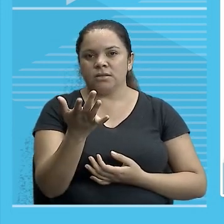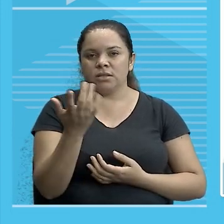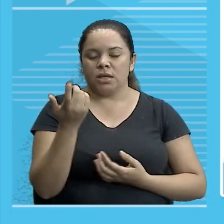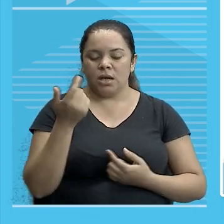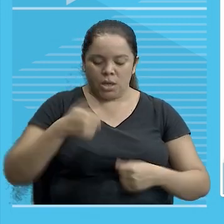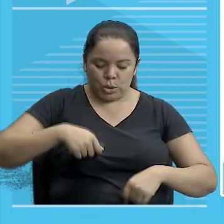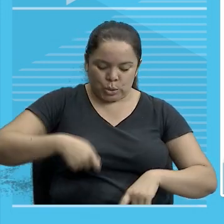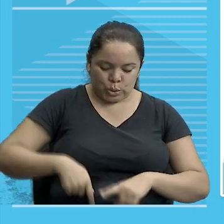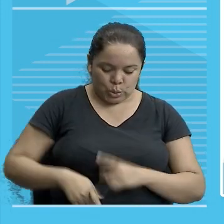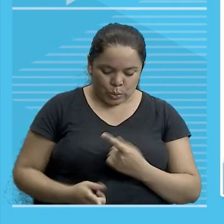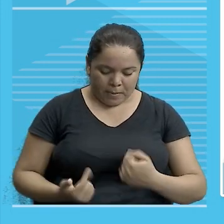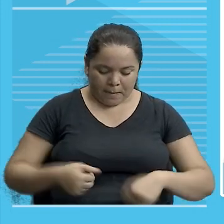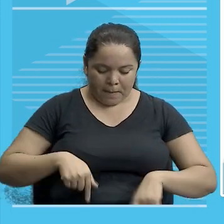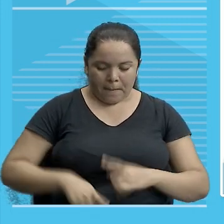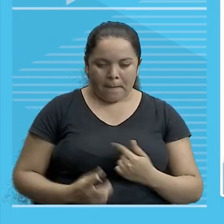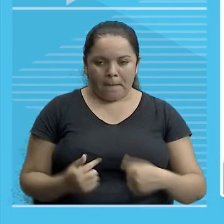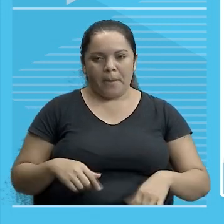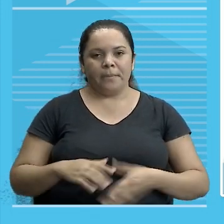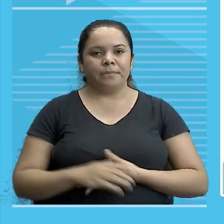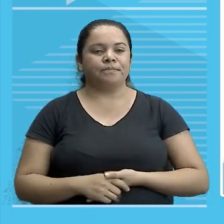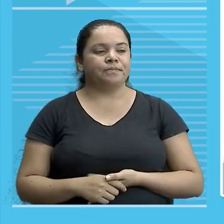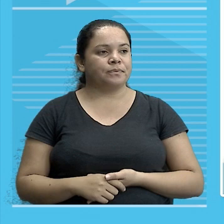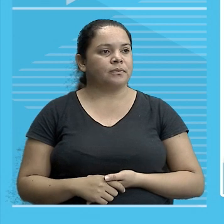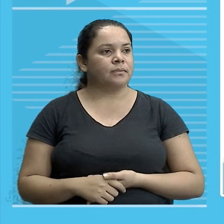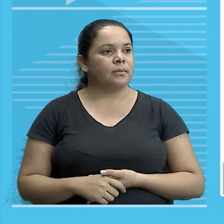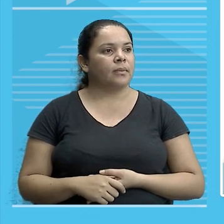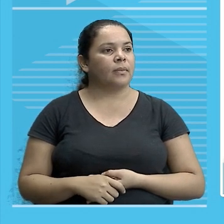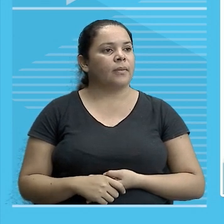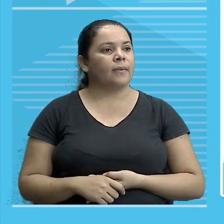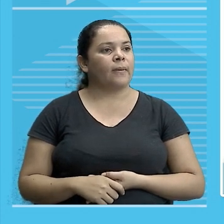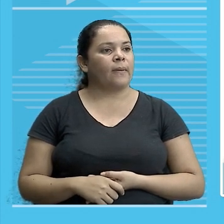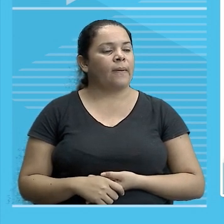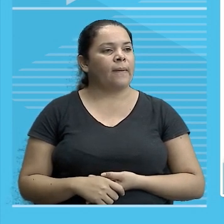digestão. Beleza, galera? Muito bem.